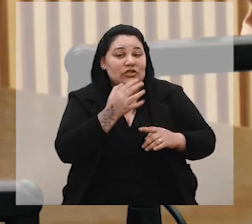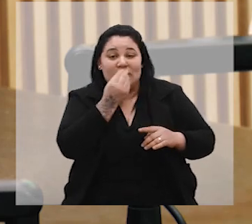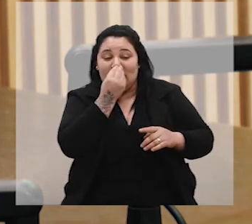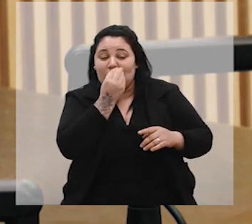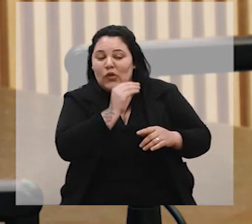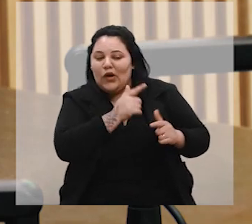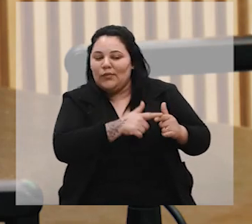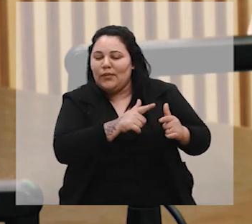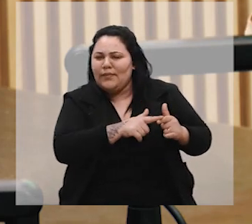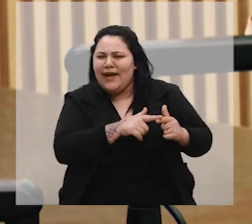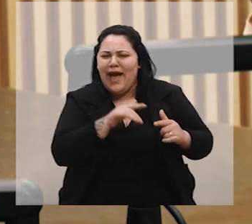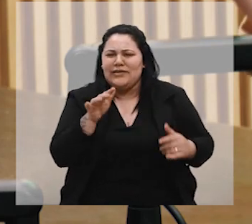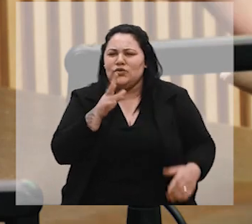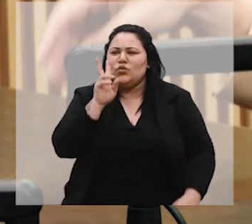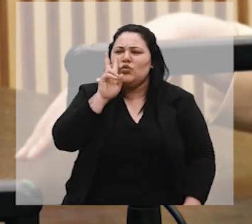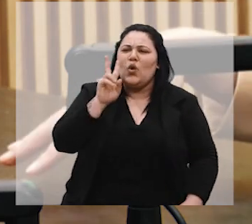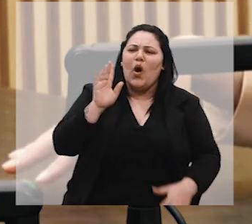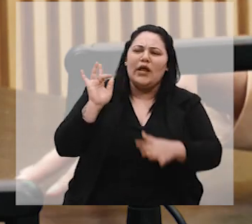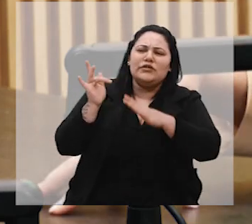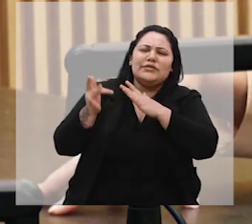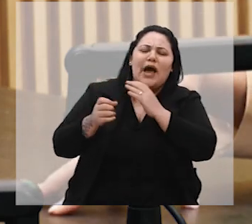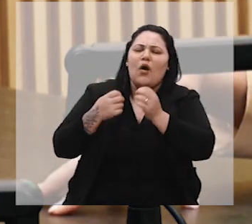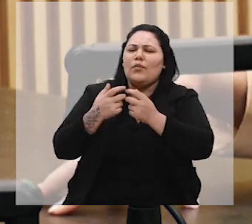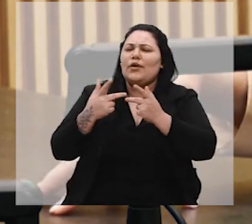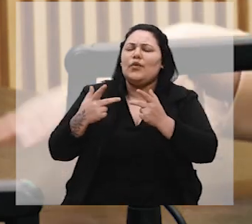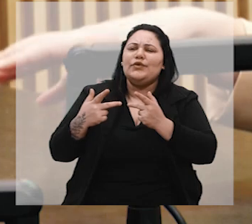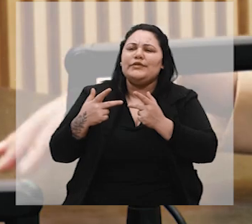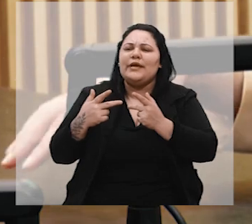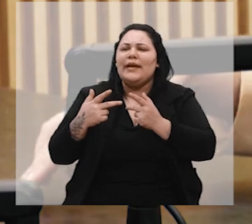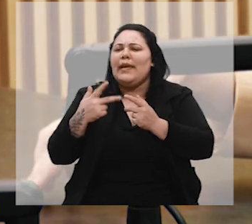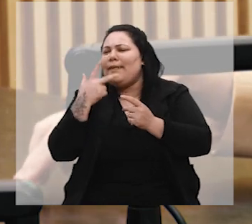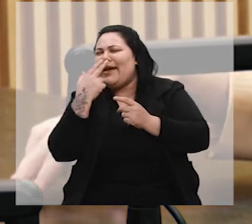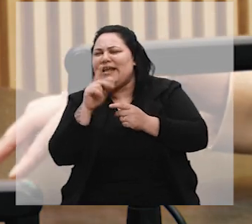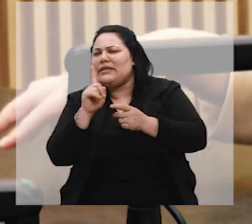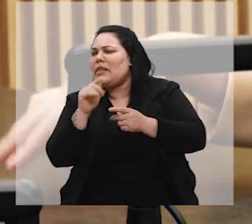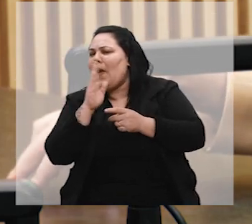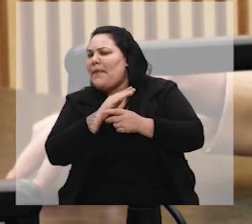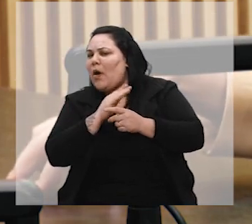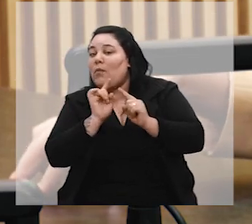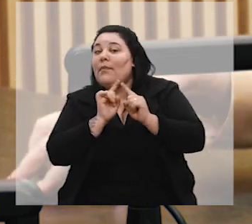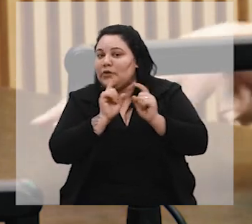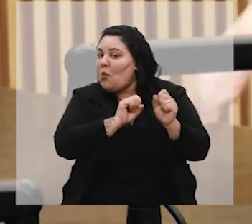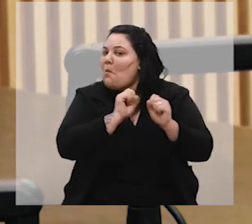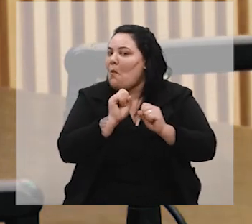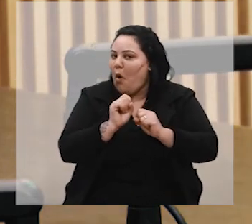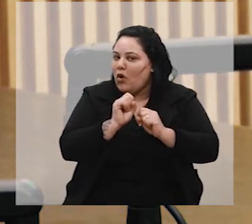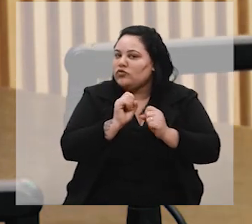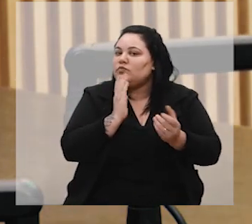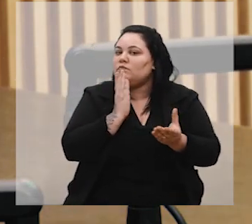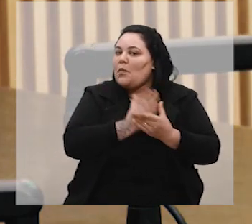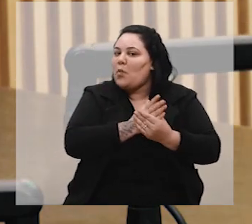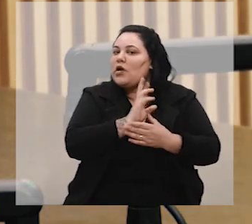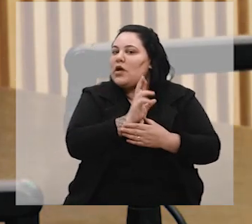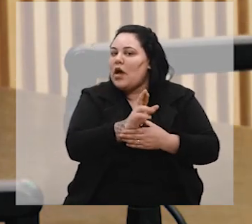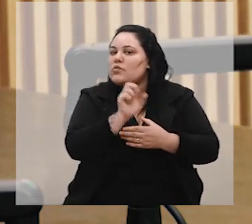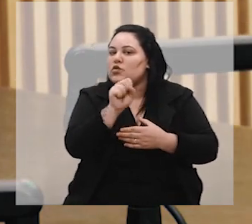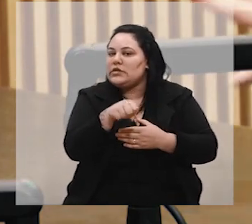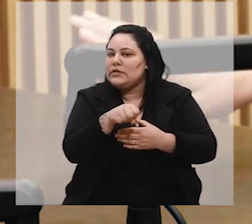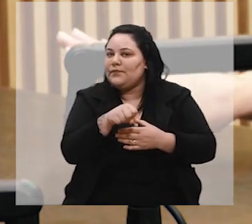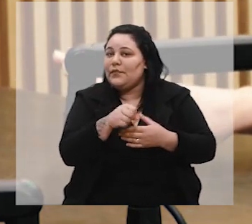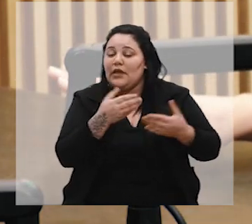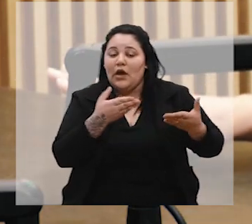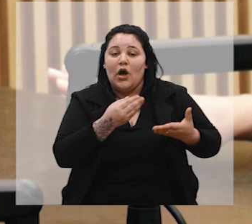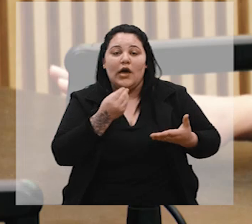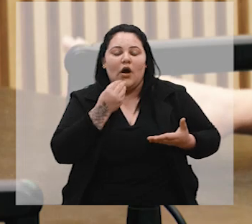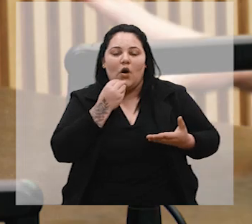uma publicação que parece inofensiva pode ser muito problemática, você pode responder um processo crime. E agora, com o uso de celulares, claro, a